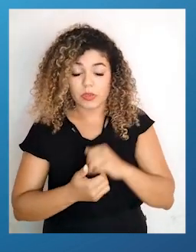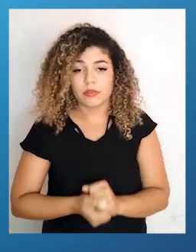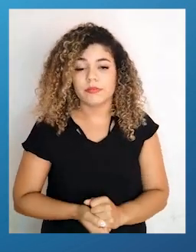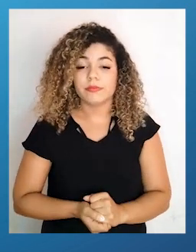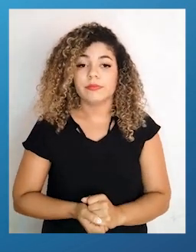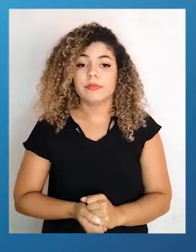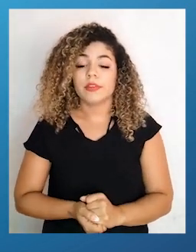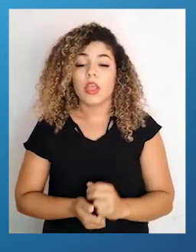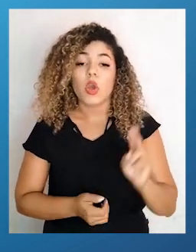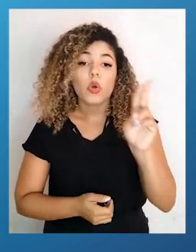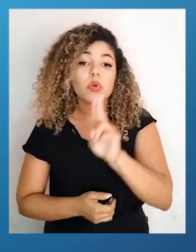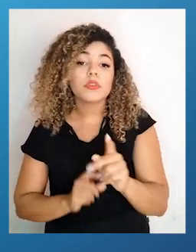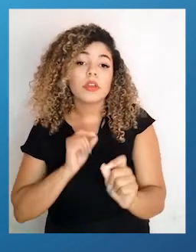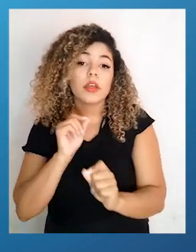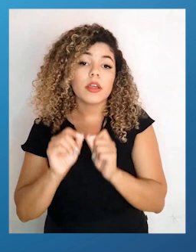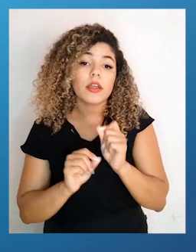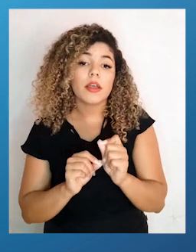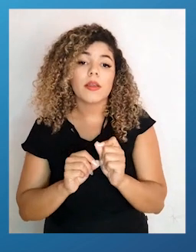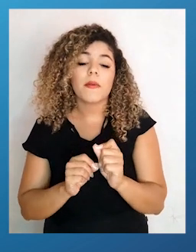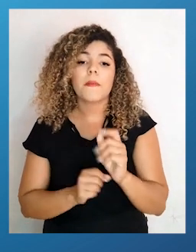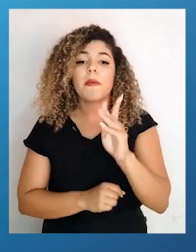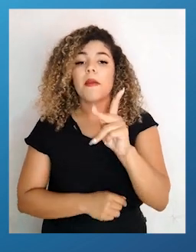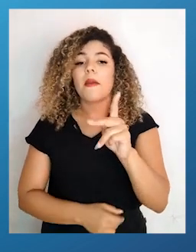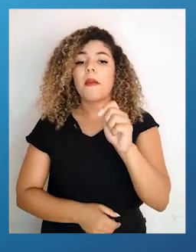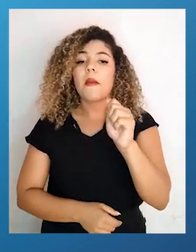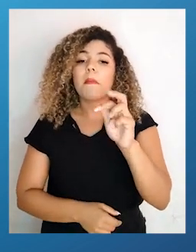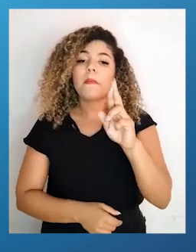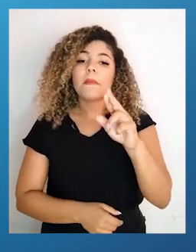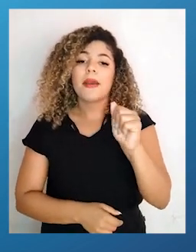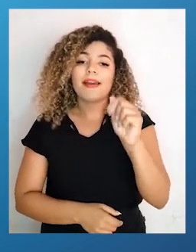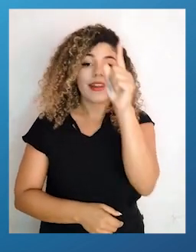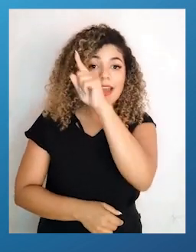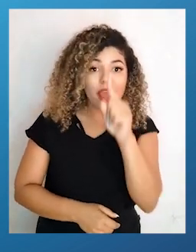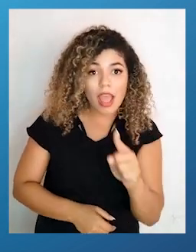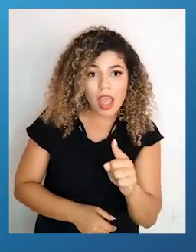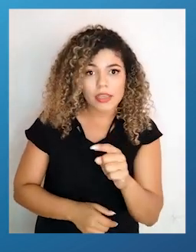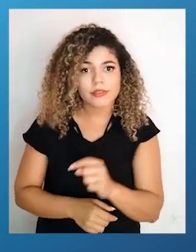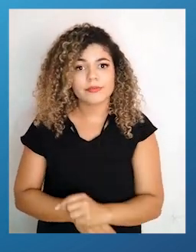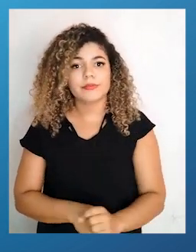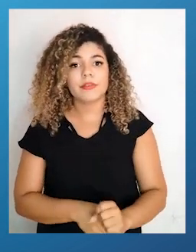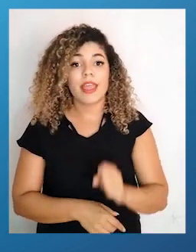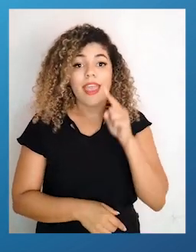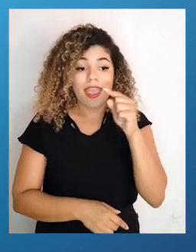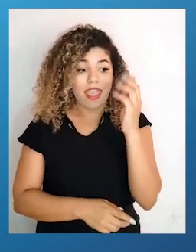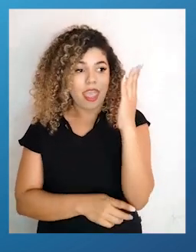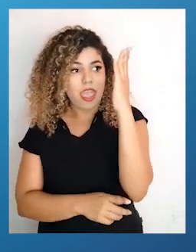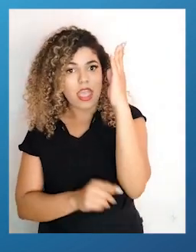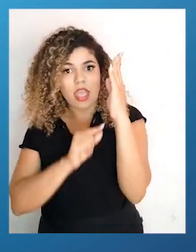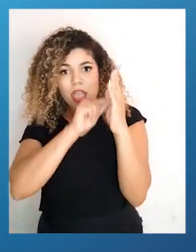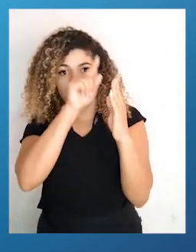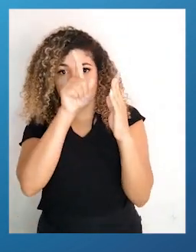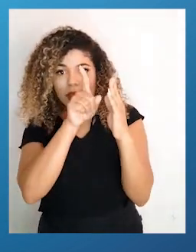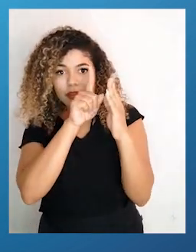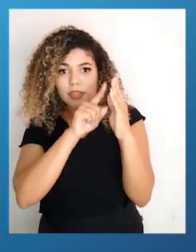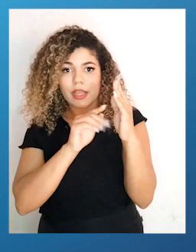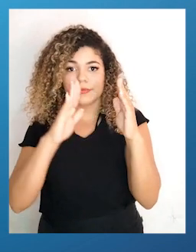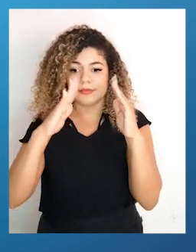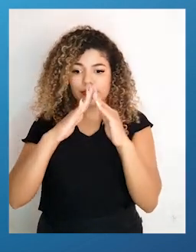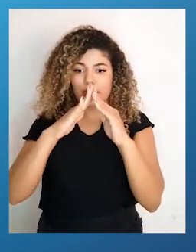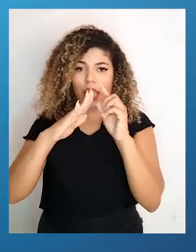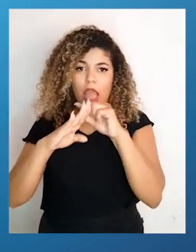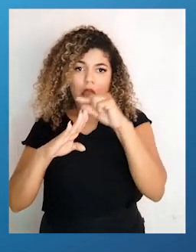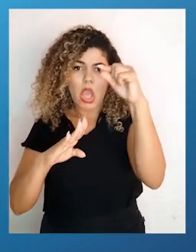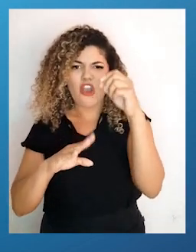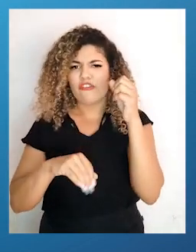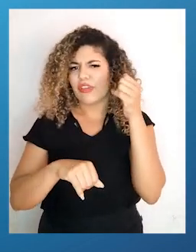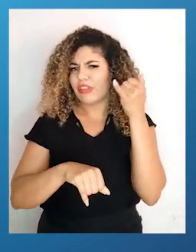dispositivo muito utilizado são os para-raios. Os para-raios são hastes metálicas pontiagudas feitas de cobre, alumínio